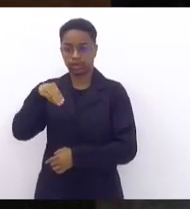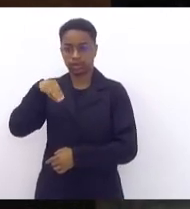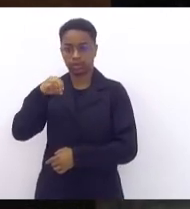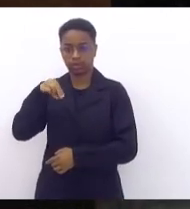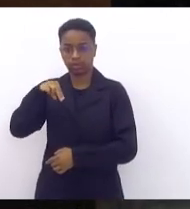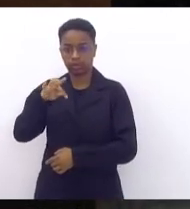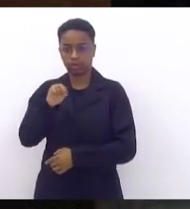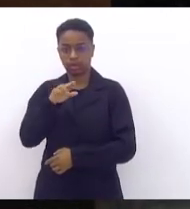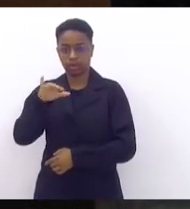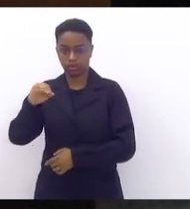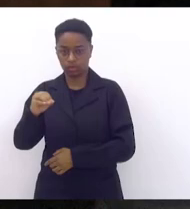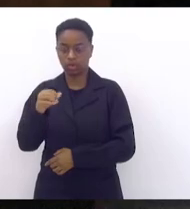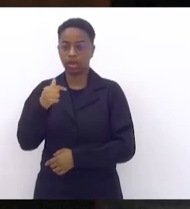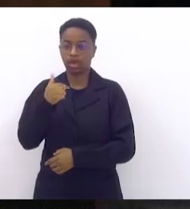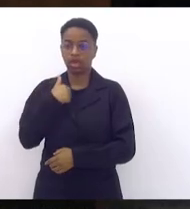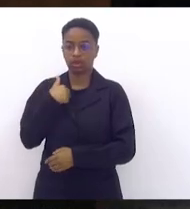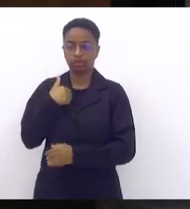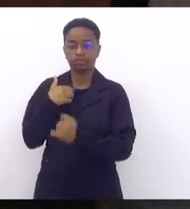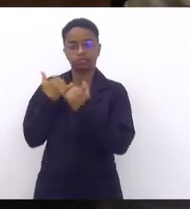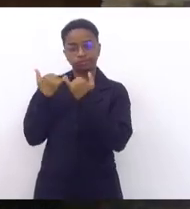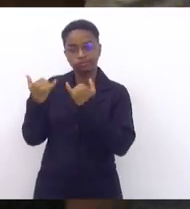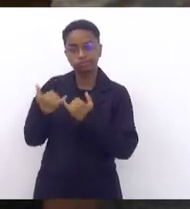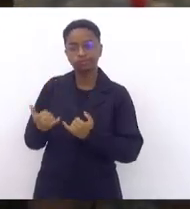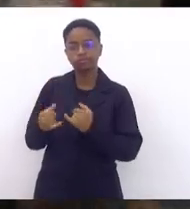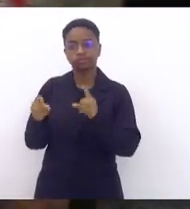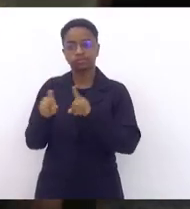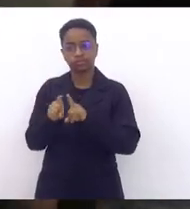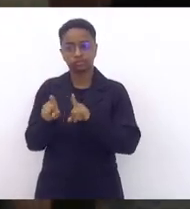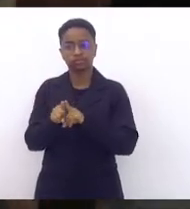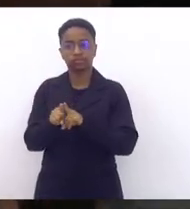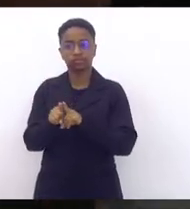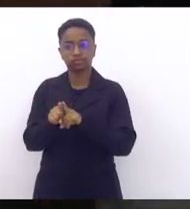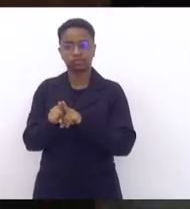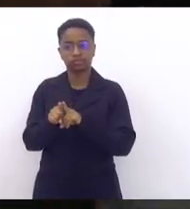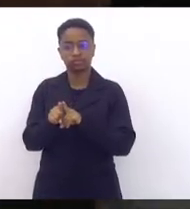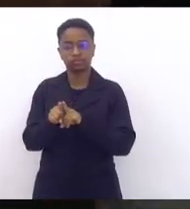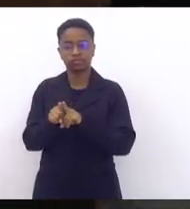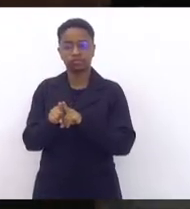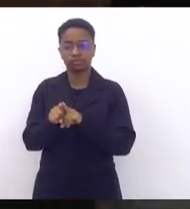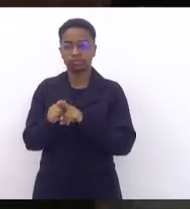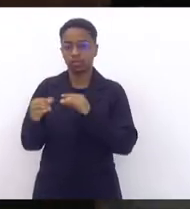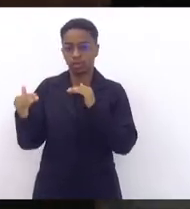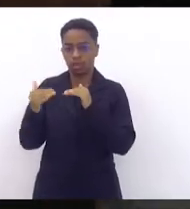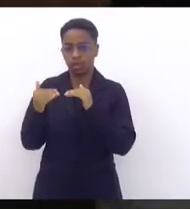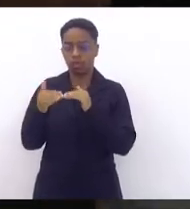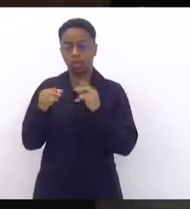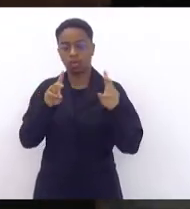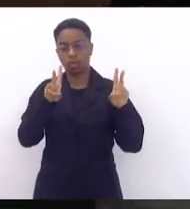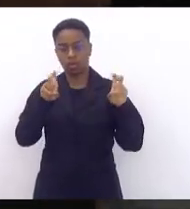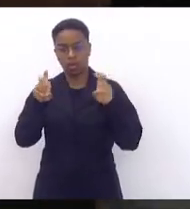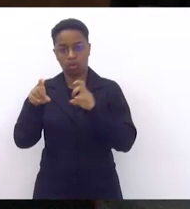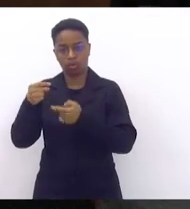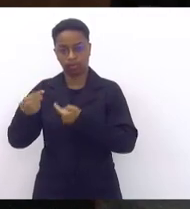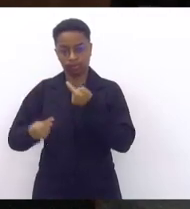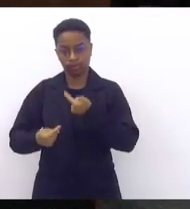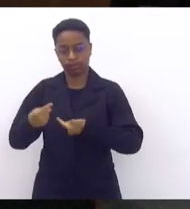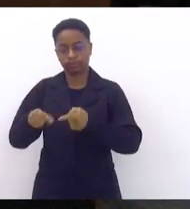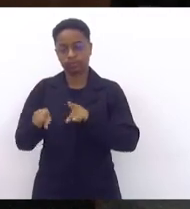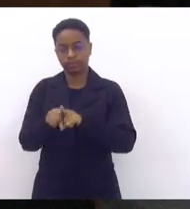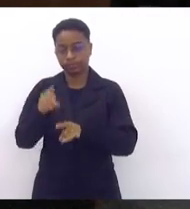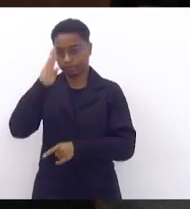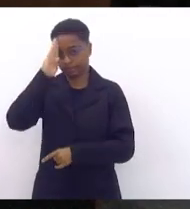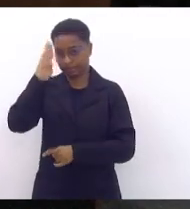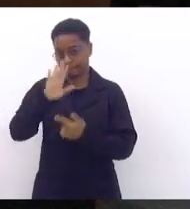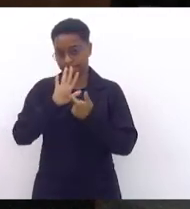quem eu encontro afinidade irrestrita no, nas colocações sobre o tema, principalmente ressaltando